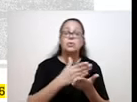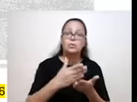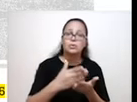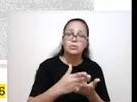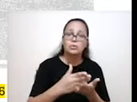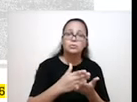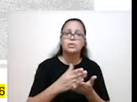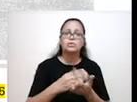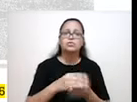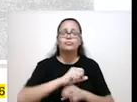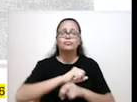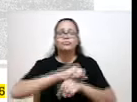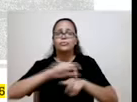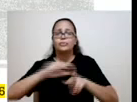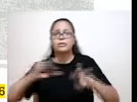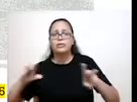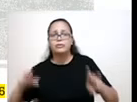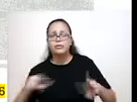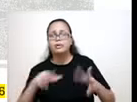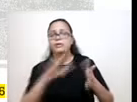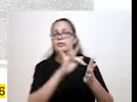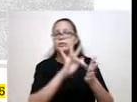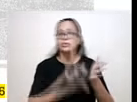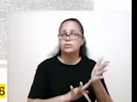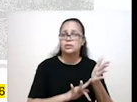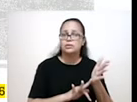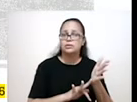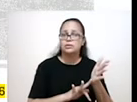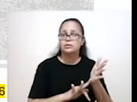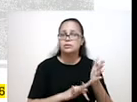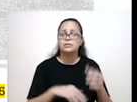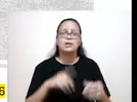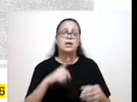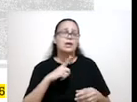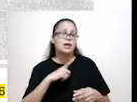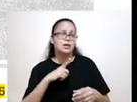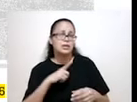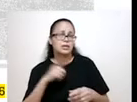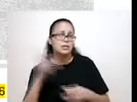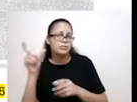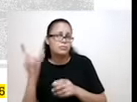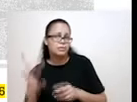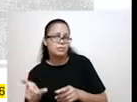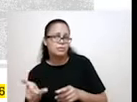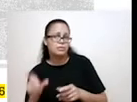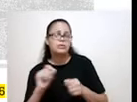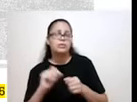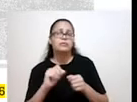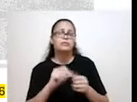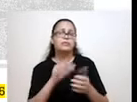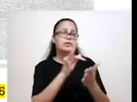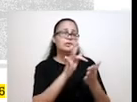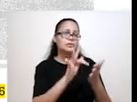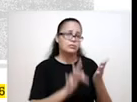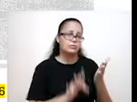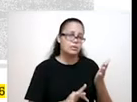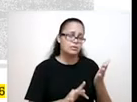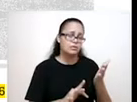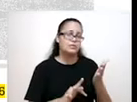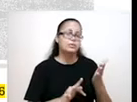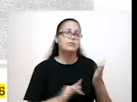O astrônomo polonês Nicolau Copérnico, por exemplo, desenvolveu uma nova teoria sobre o universo e o seu